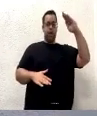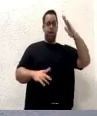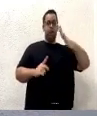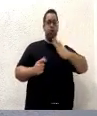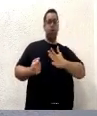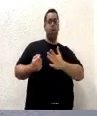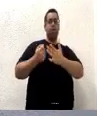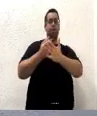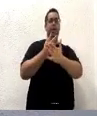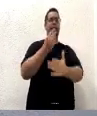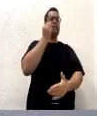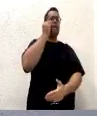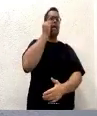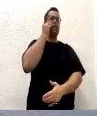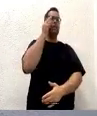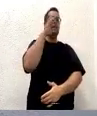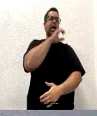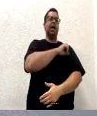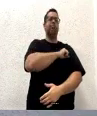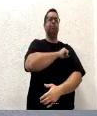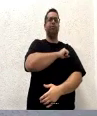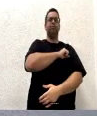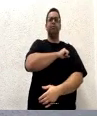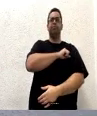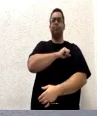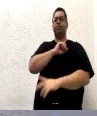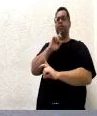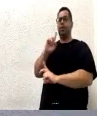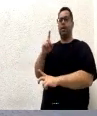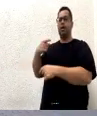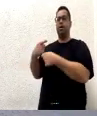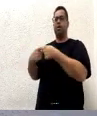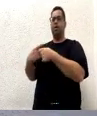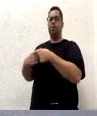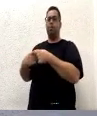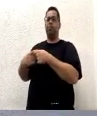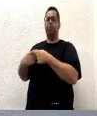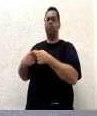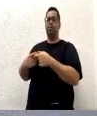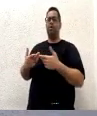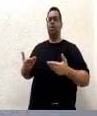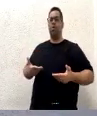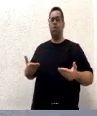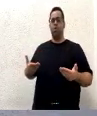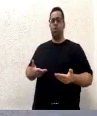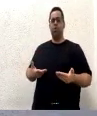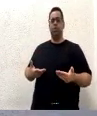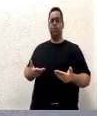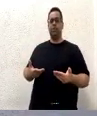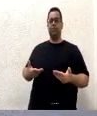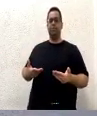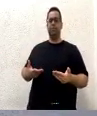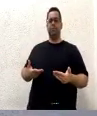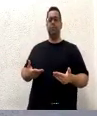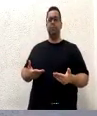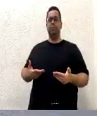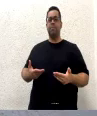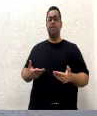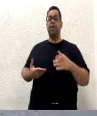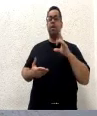rápido, porque tem muitos municípios que ainda hoje utiliza como critério para também confirmar